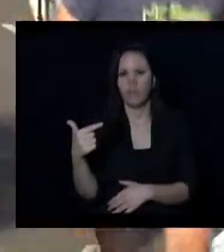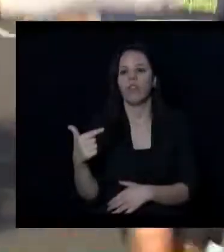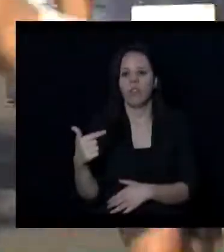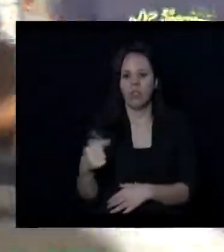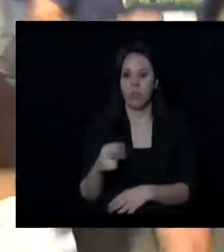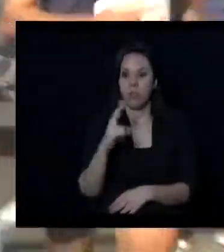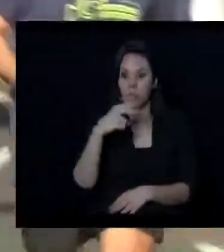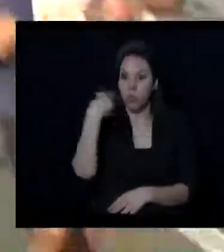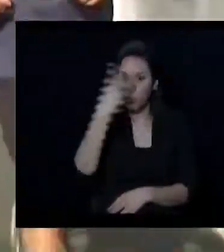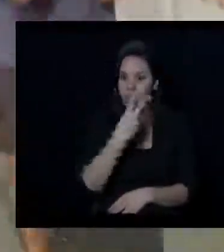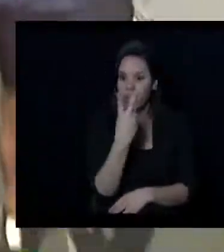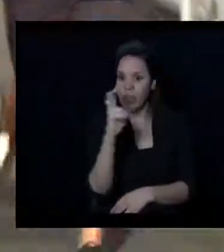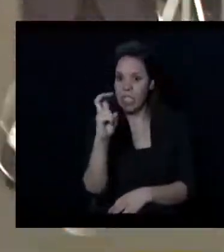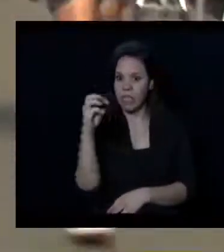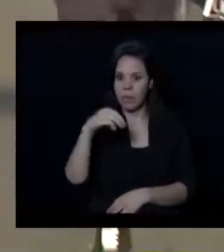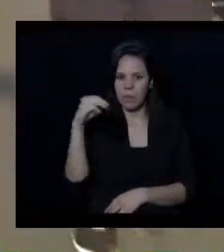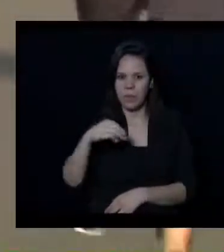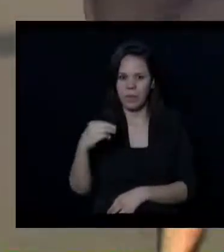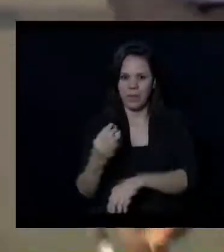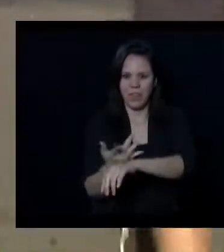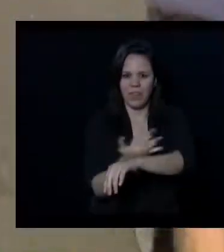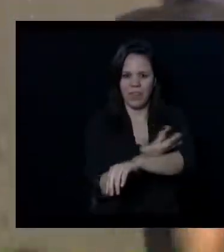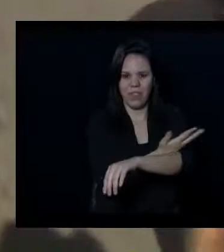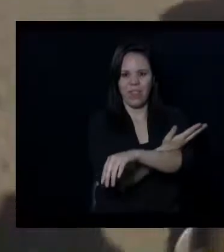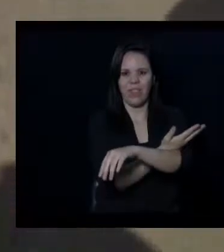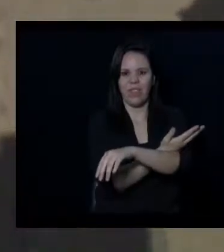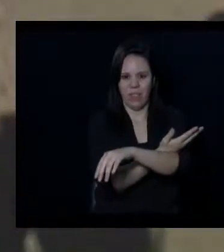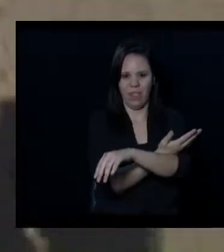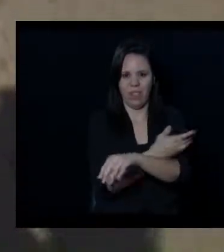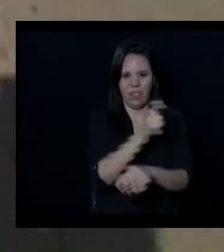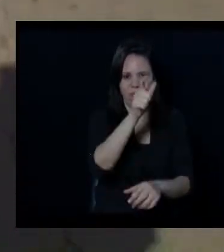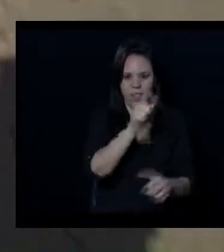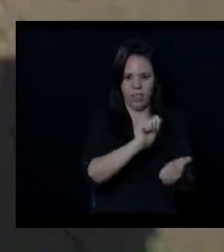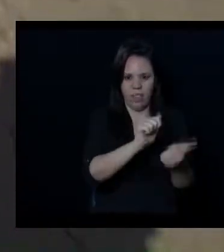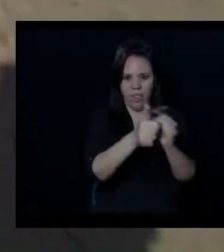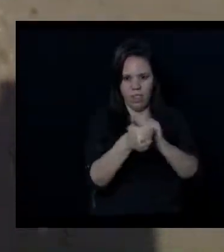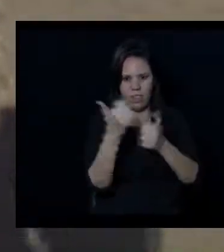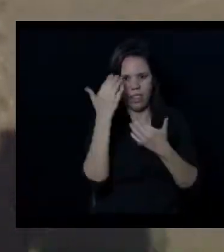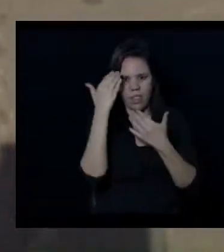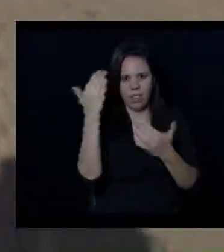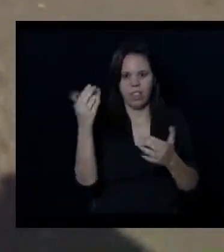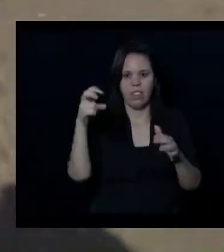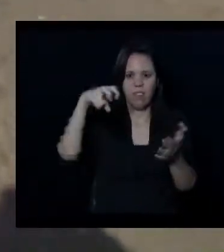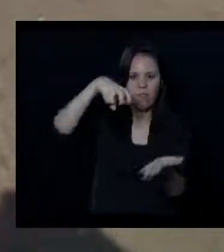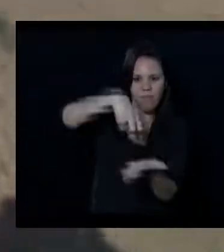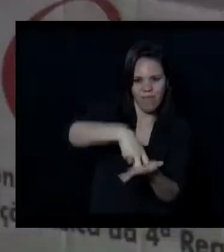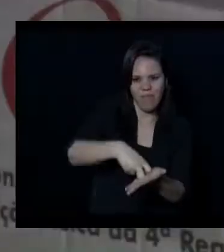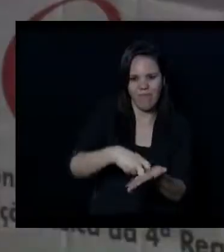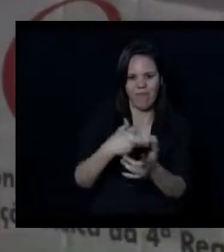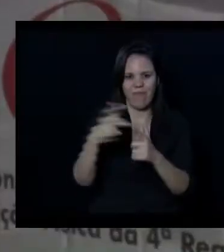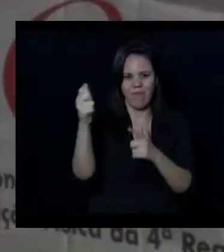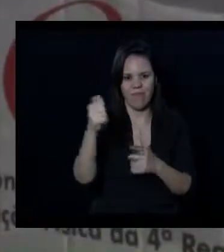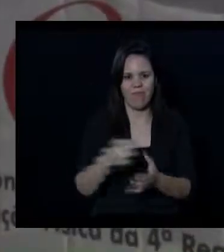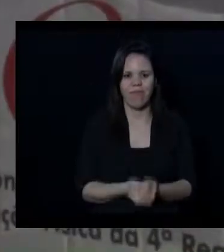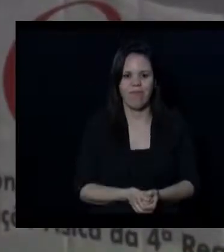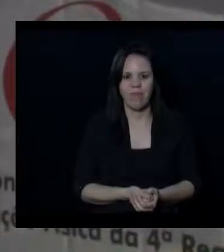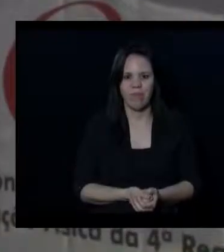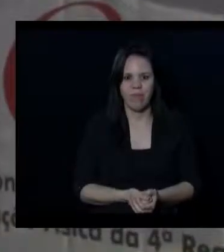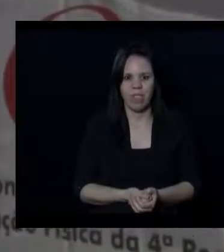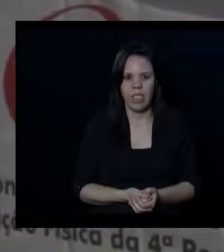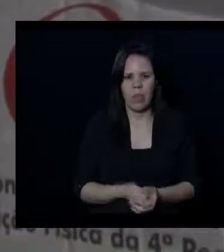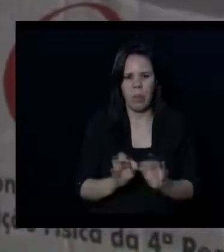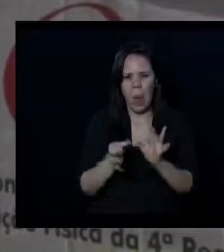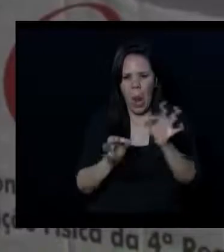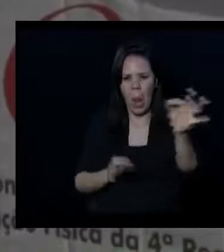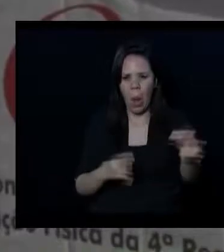25 minutos. Numa emoção sem igual, o atleta agradeceu de joelhos pela conquista. Porque 42